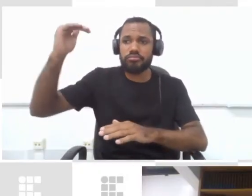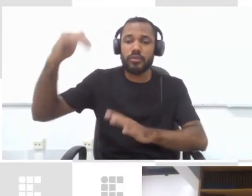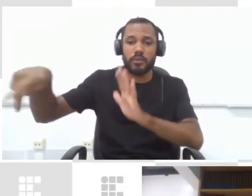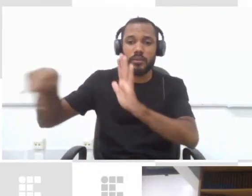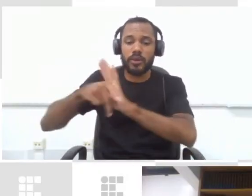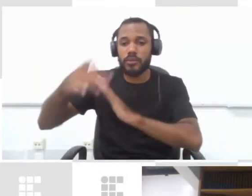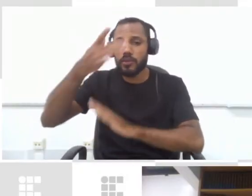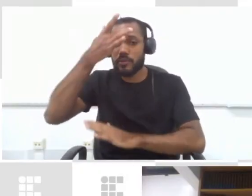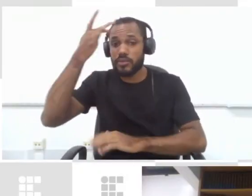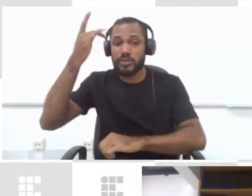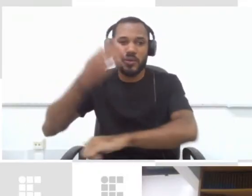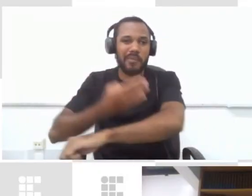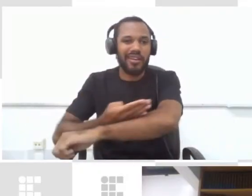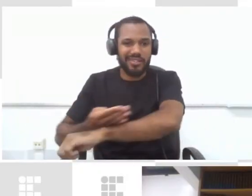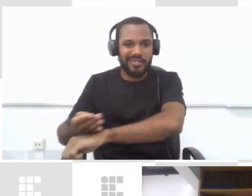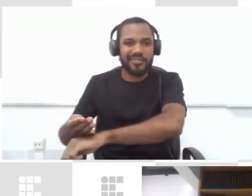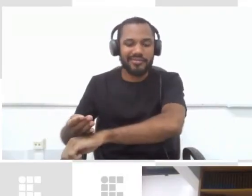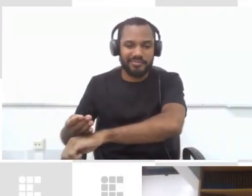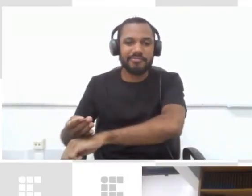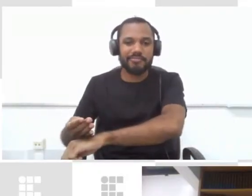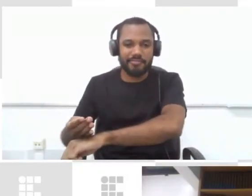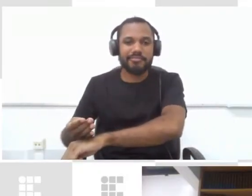muito grande de